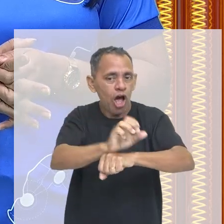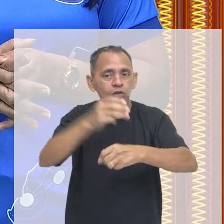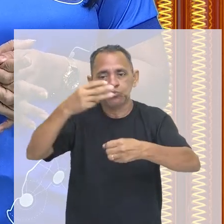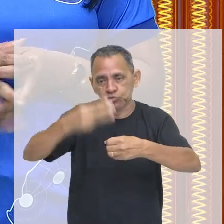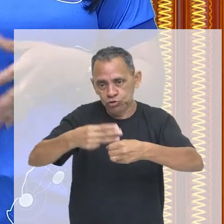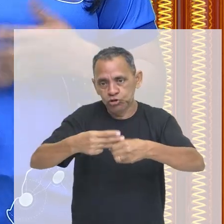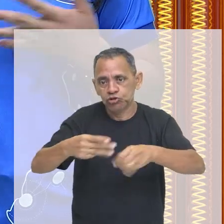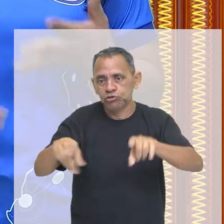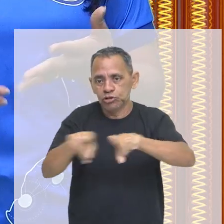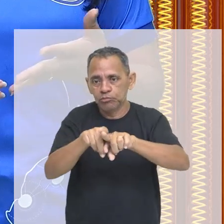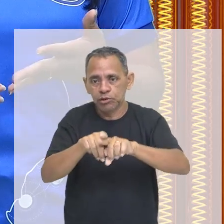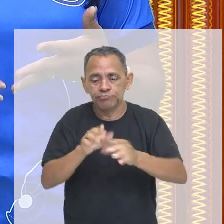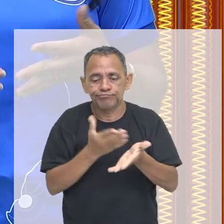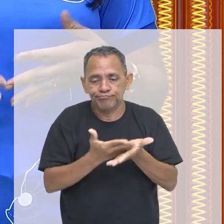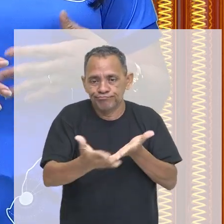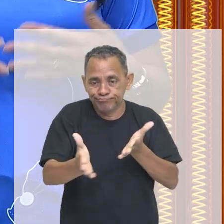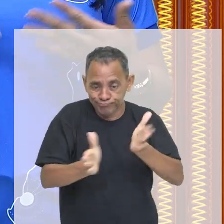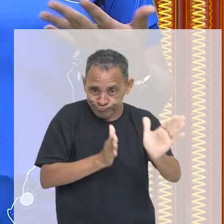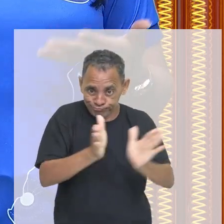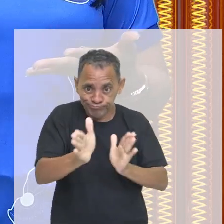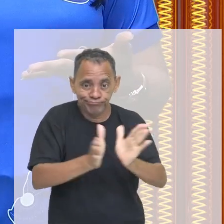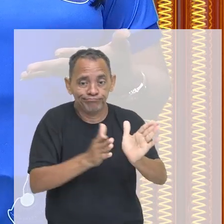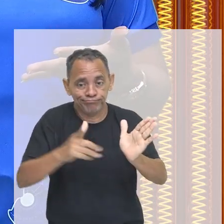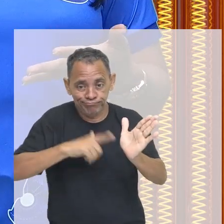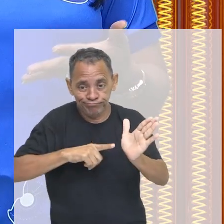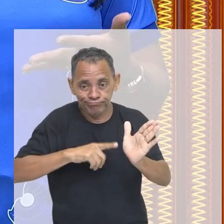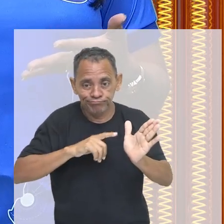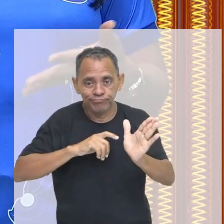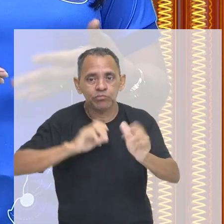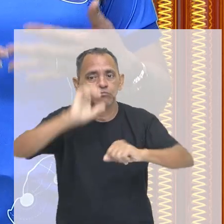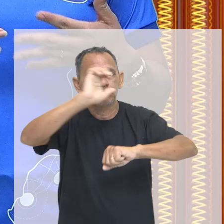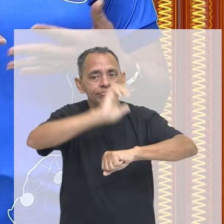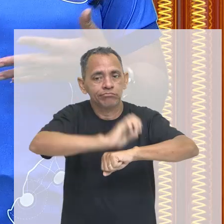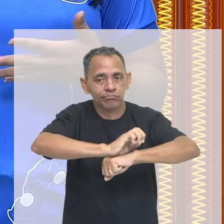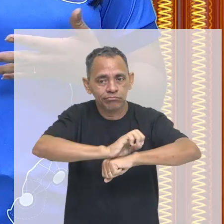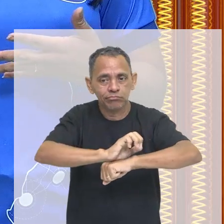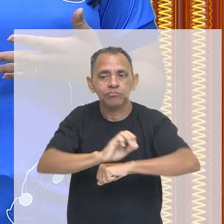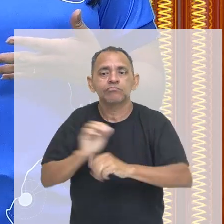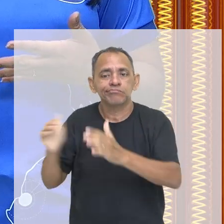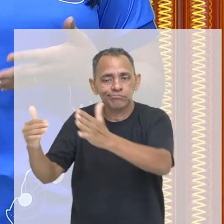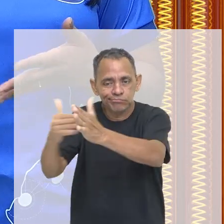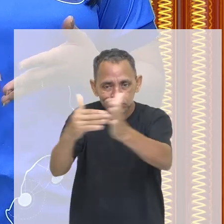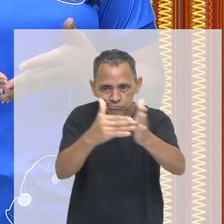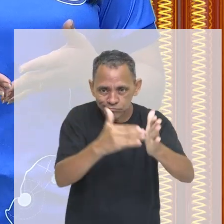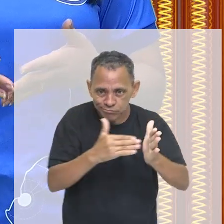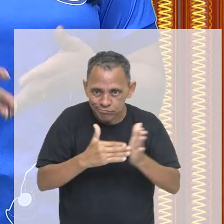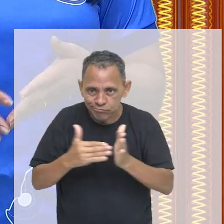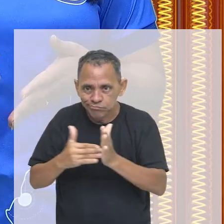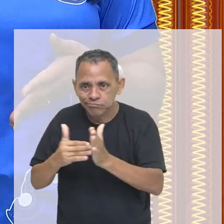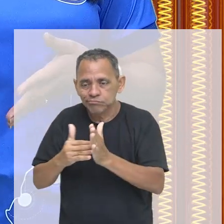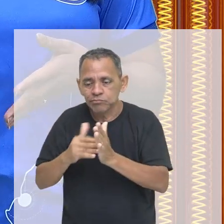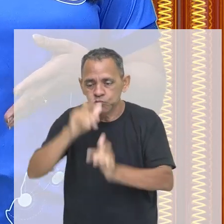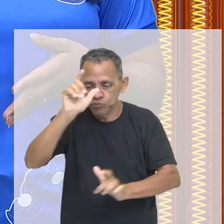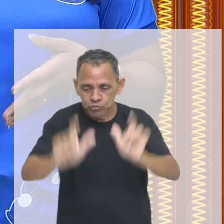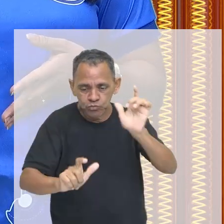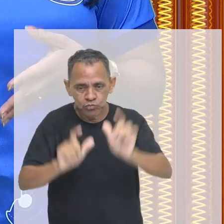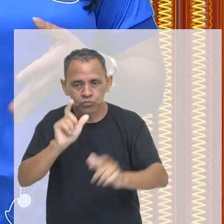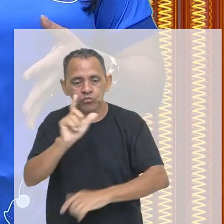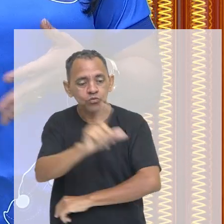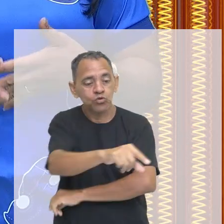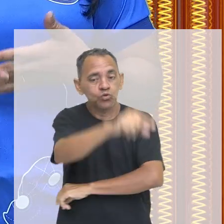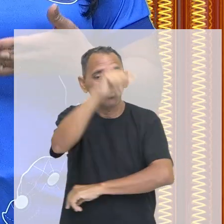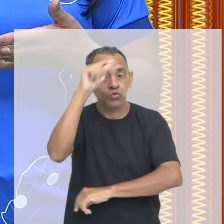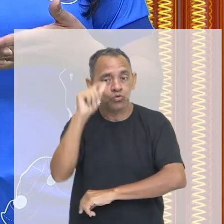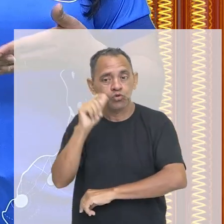estados e municípios. O que isso quer dizer? A partir deste momento, haveria nos estados o que nós chamamos de